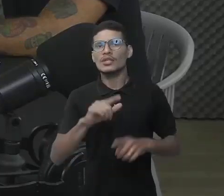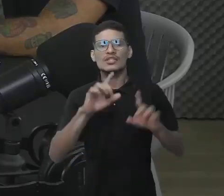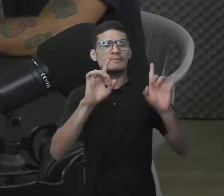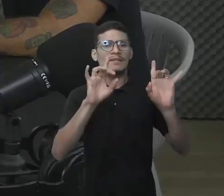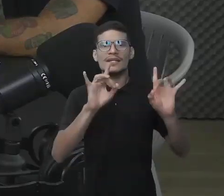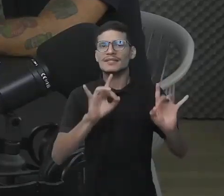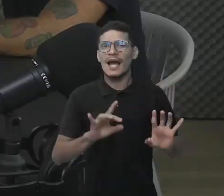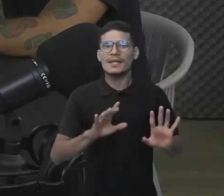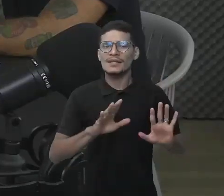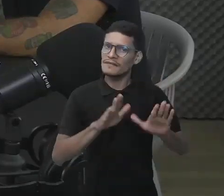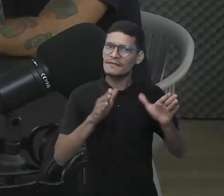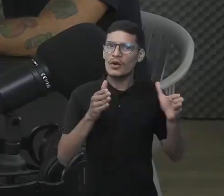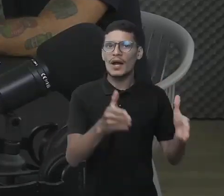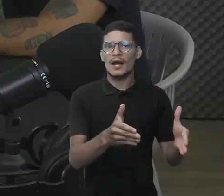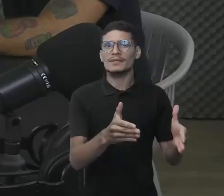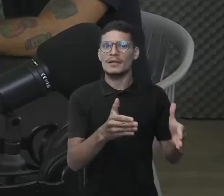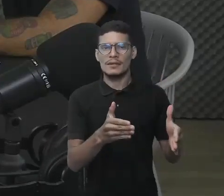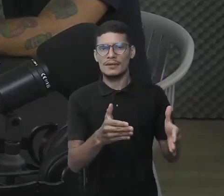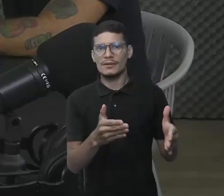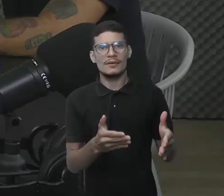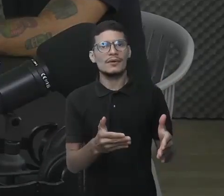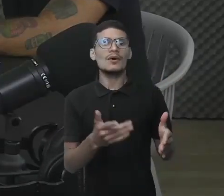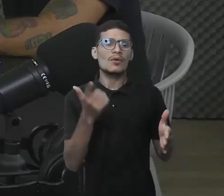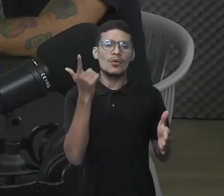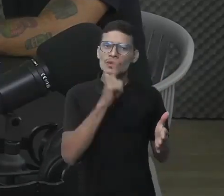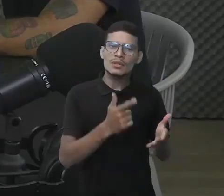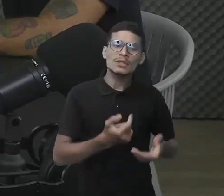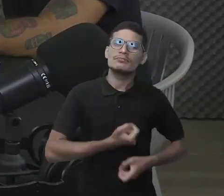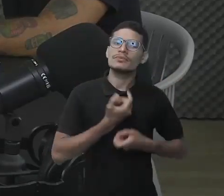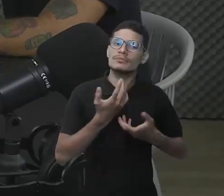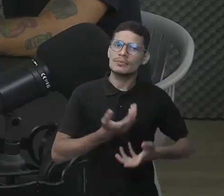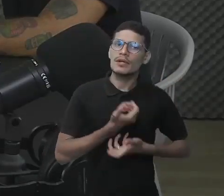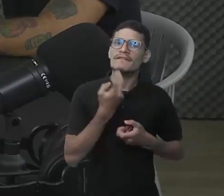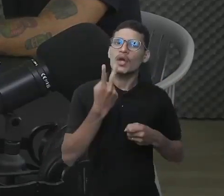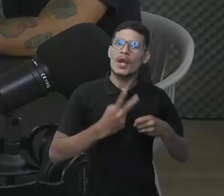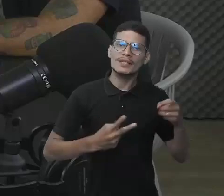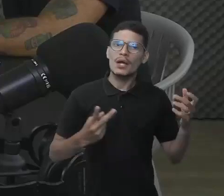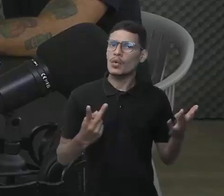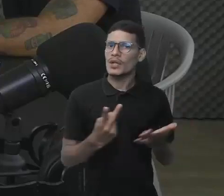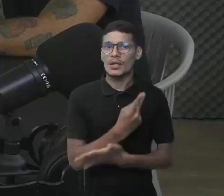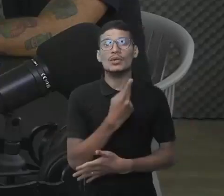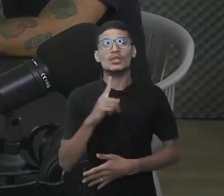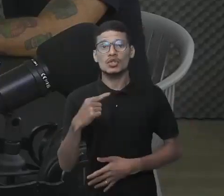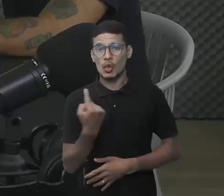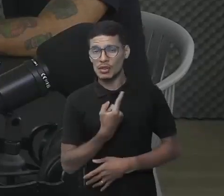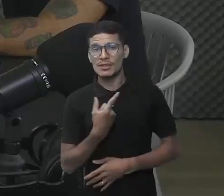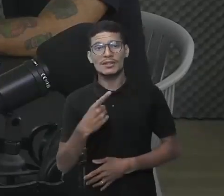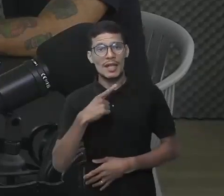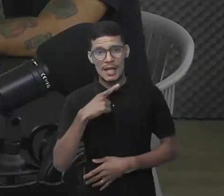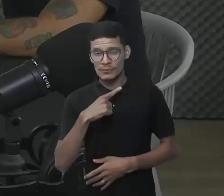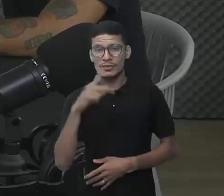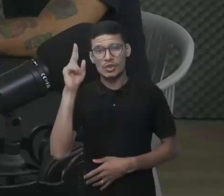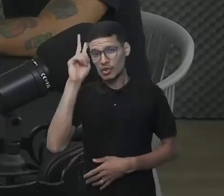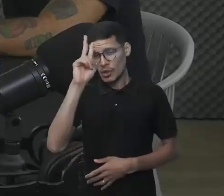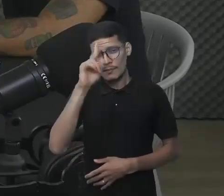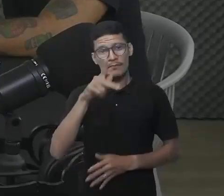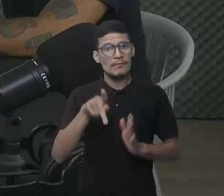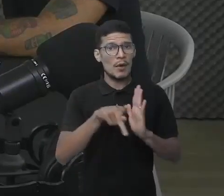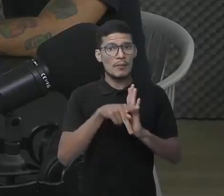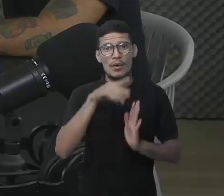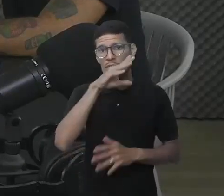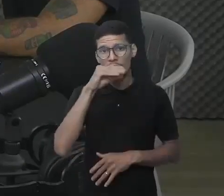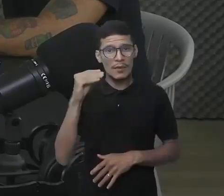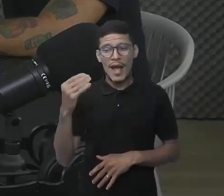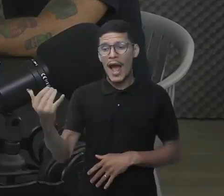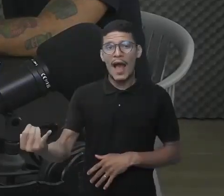especializadas para relatar a violência que sofreu. E nós temos relatos de adolescentes que nos